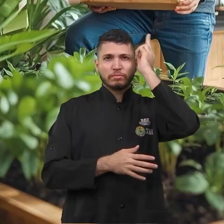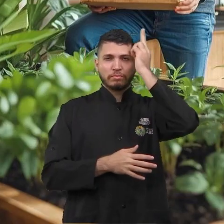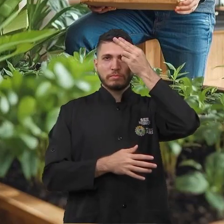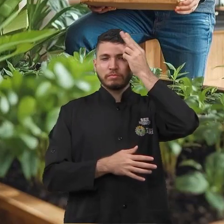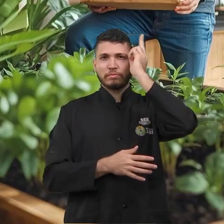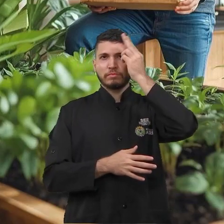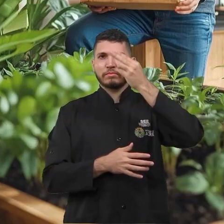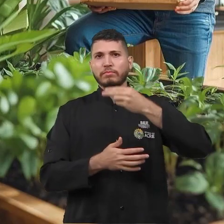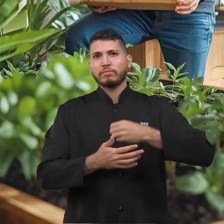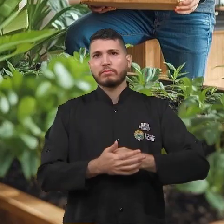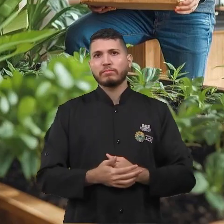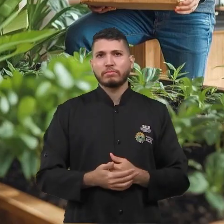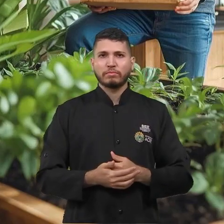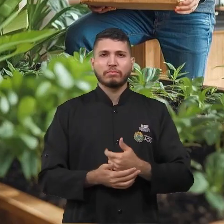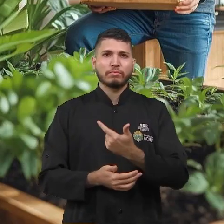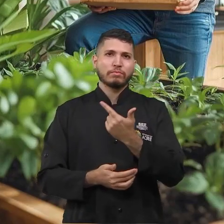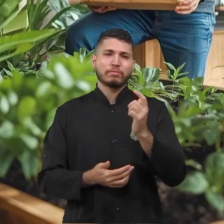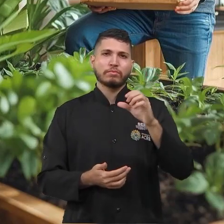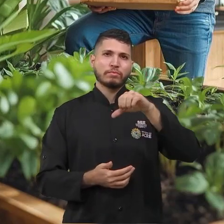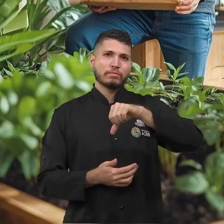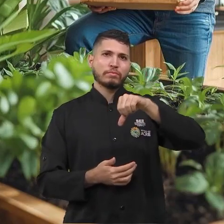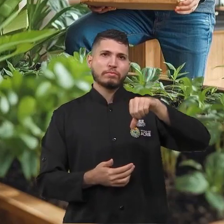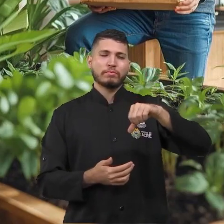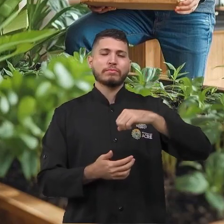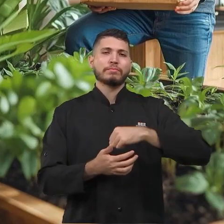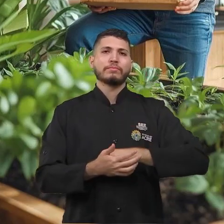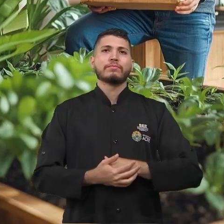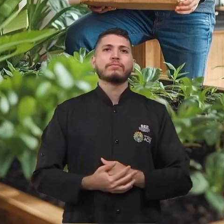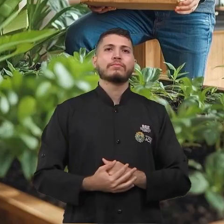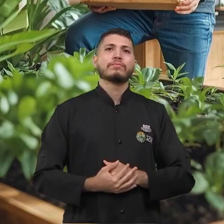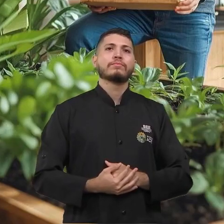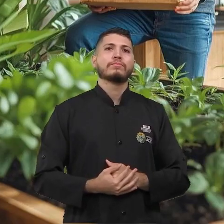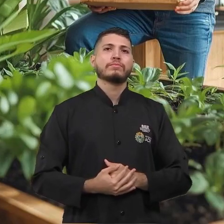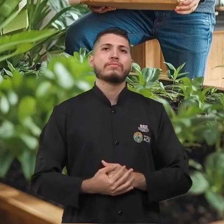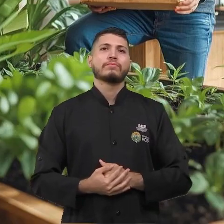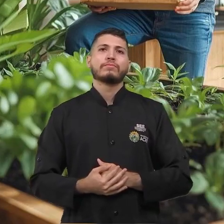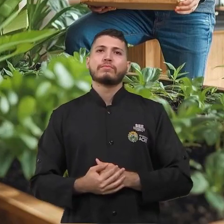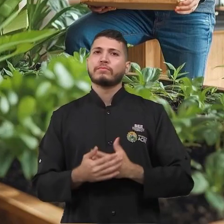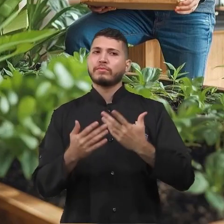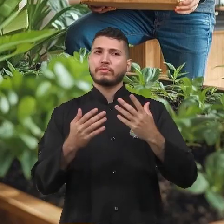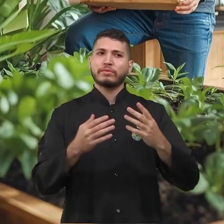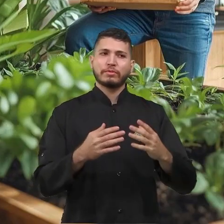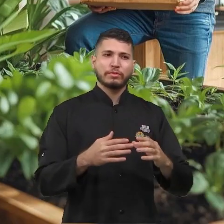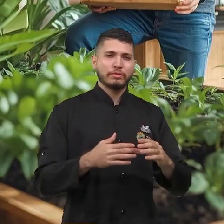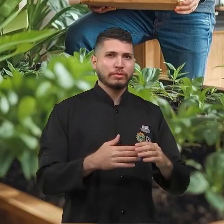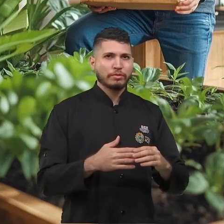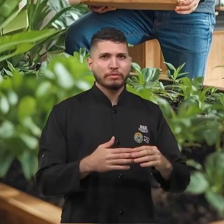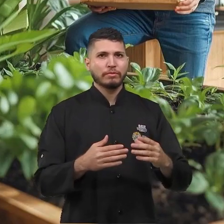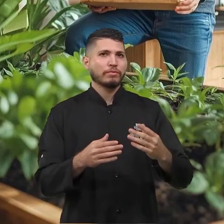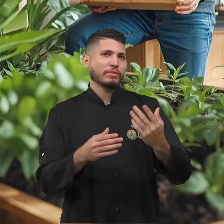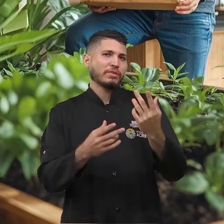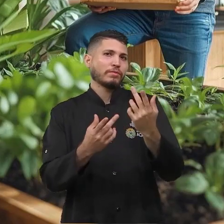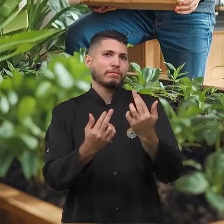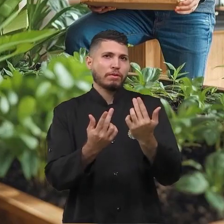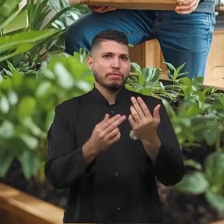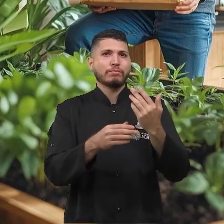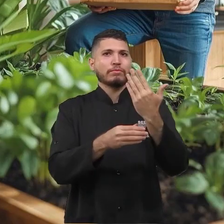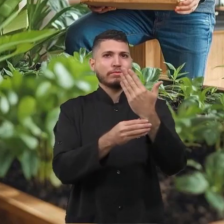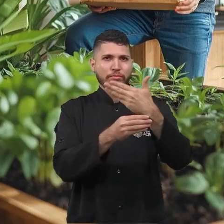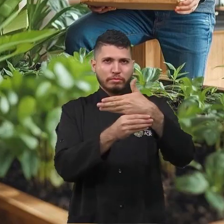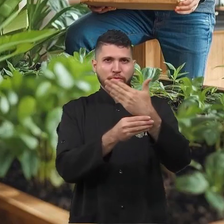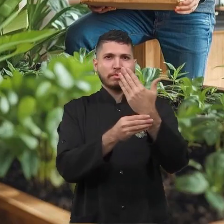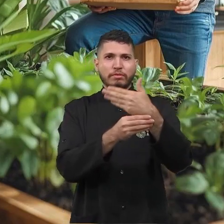até mesmo outras como a 99, que também fazem transporte de passageiros. E tudo